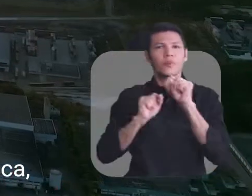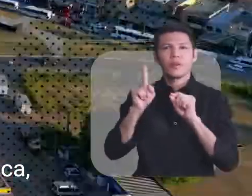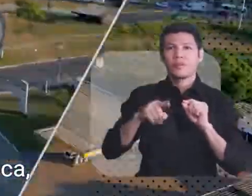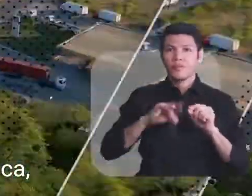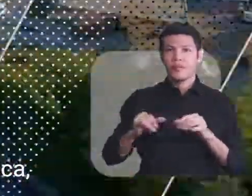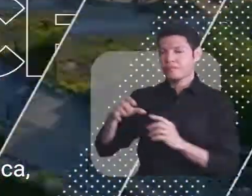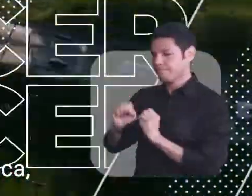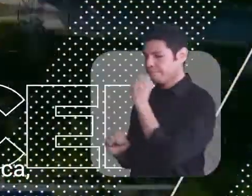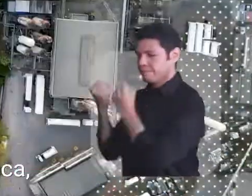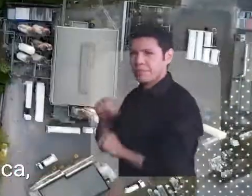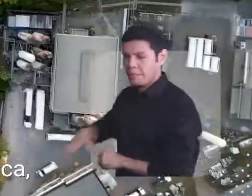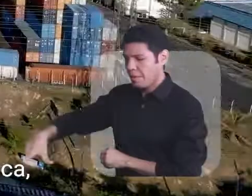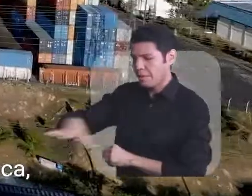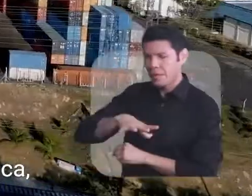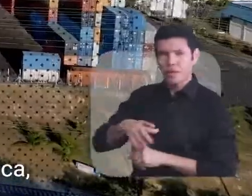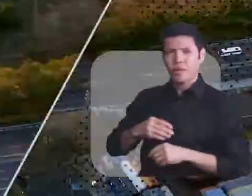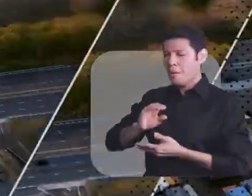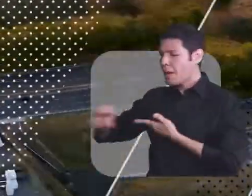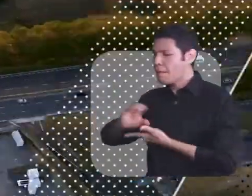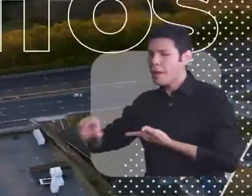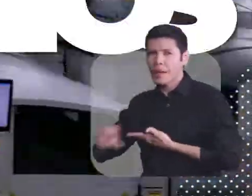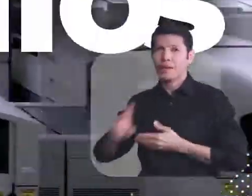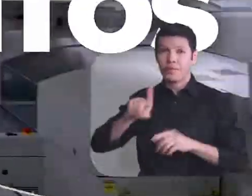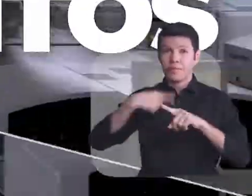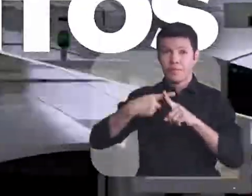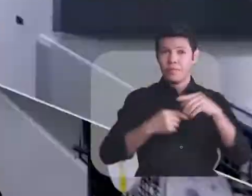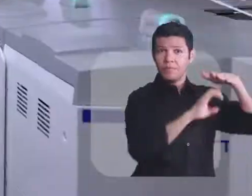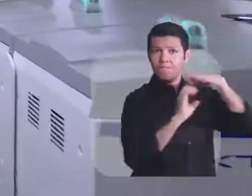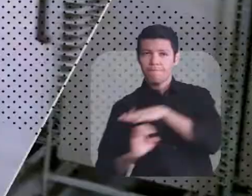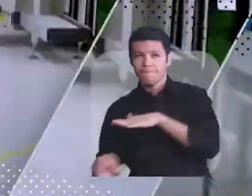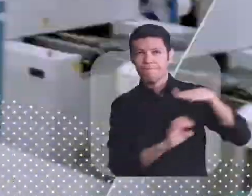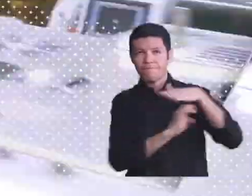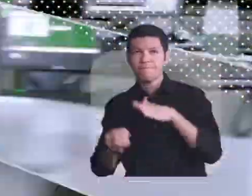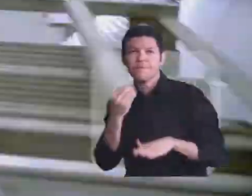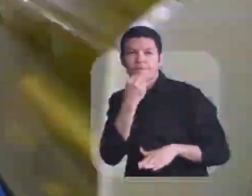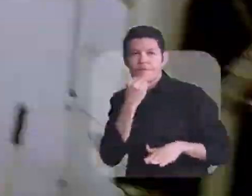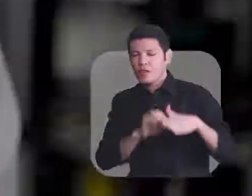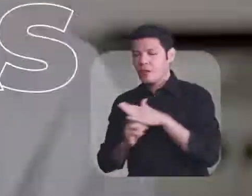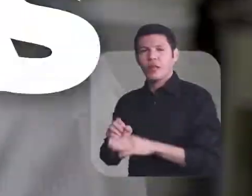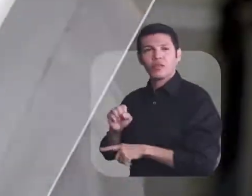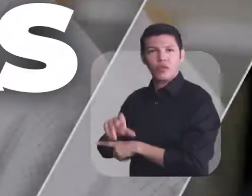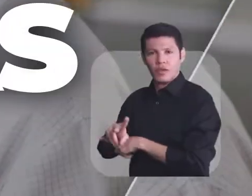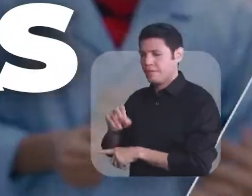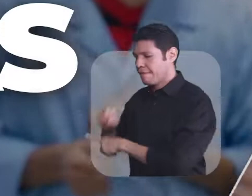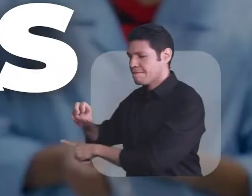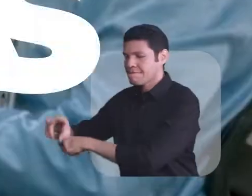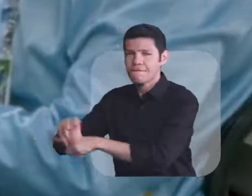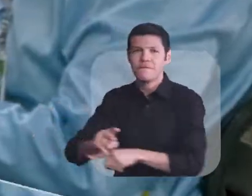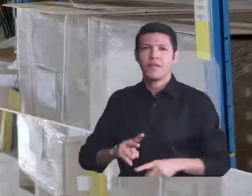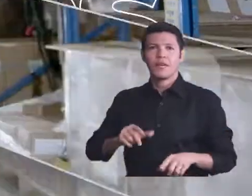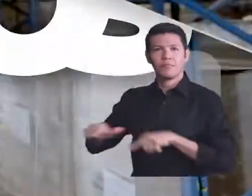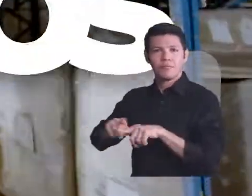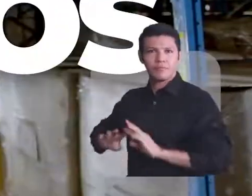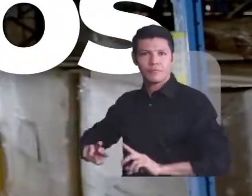Acelera Amazonas vai fortalecer a Zona Franca, trazendo grandes investimentos para incentivar a vinda de novas empresas e gerar milhares